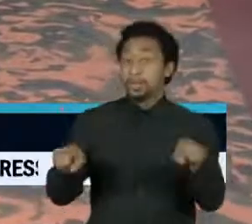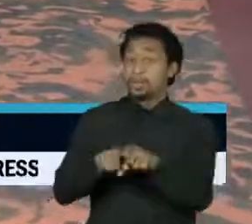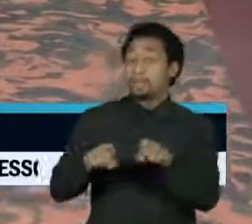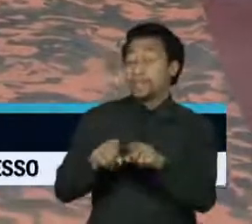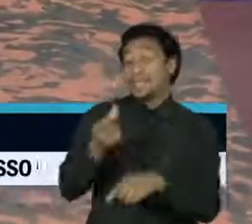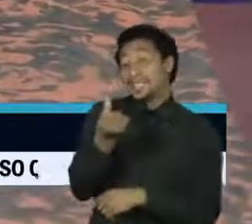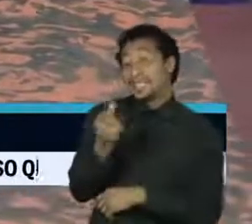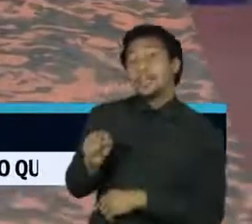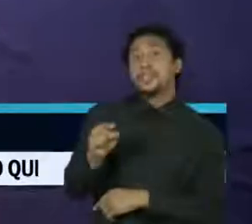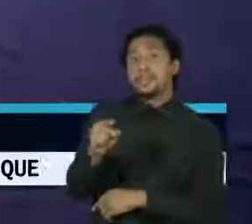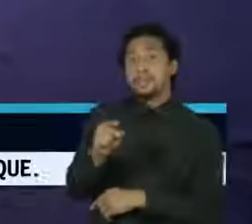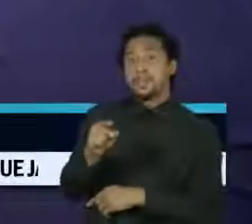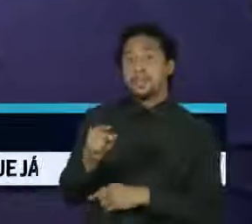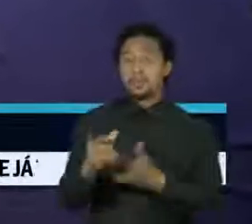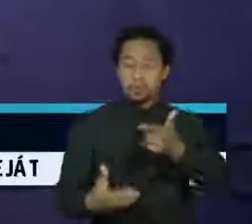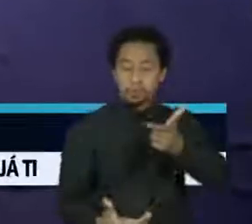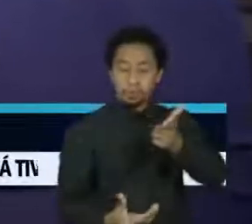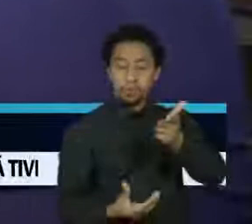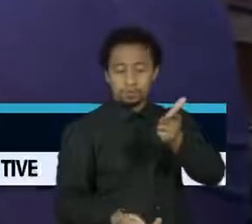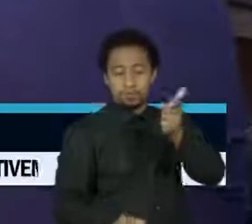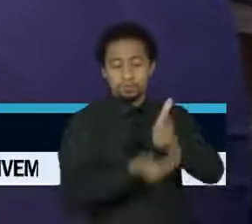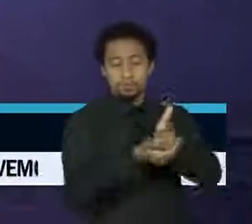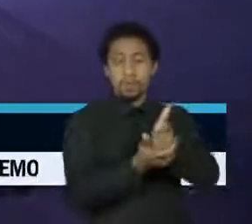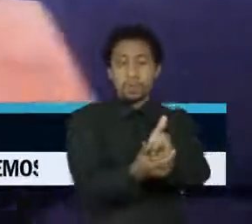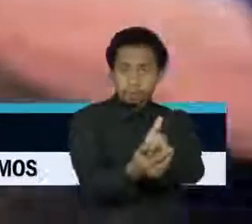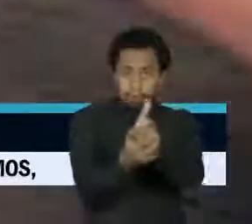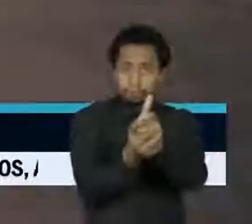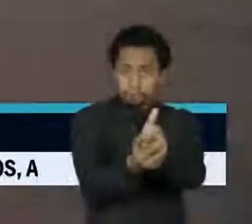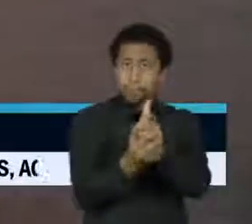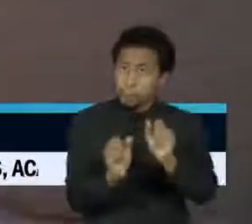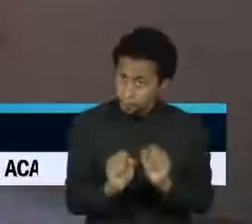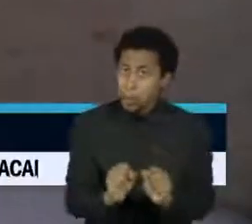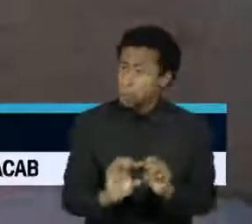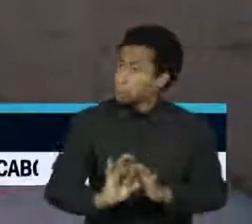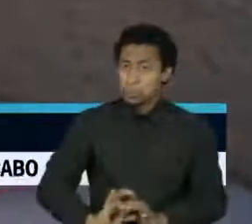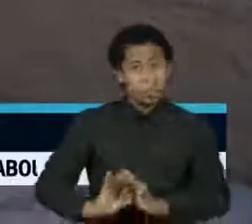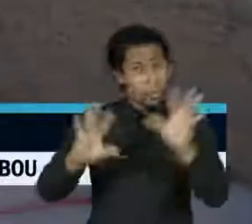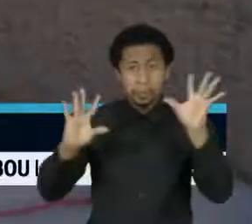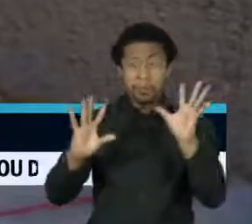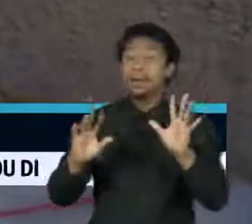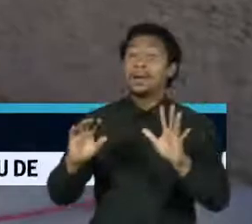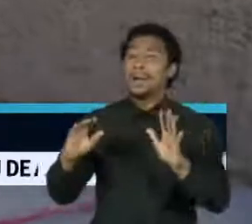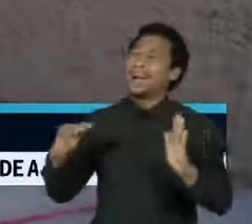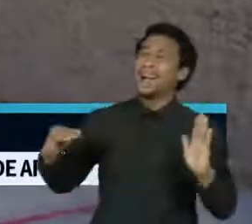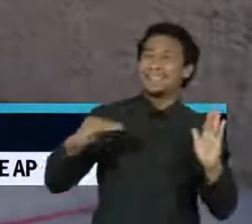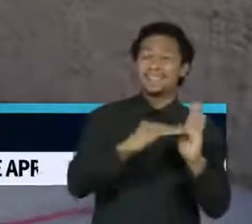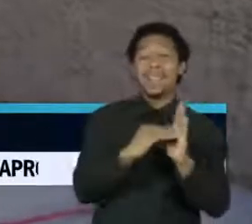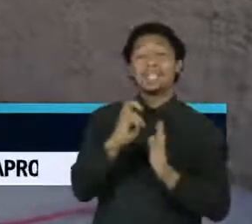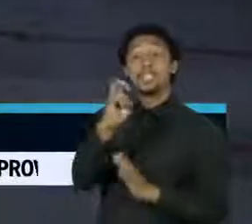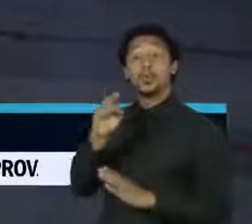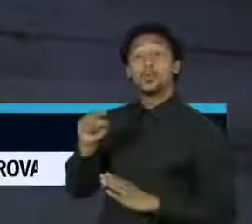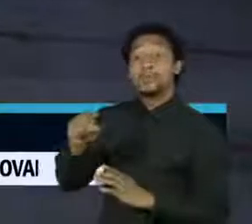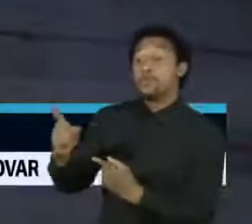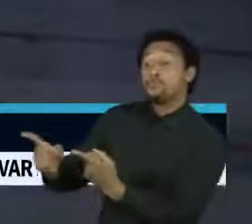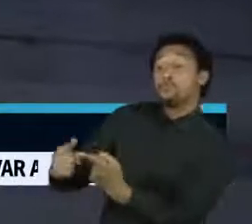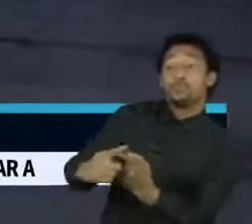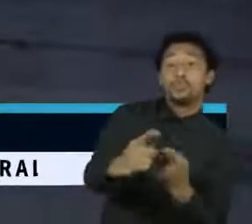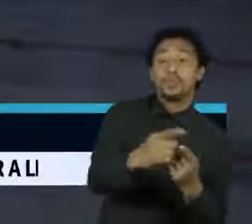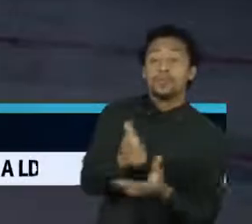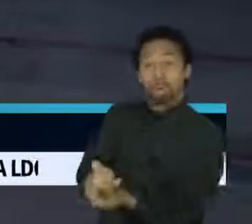a lei não impõe um limite. Diz apenas que eles podem comprar até 5 peças de cada modelo de arma e 6 mil balas.